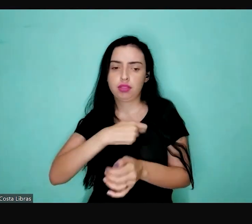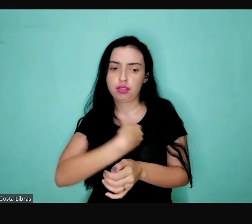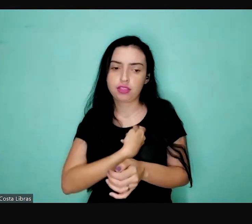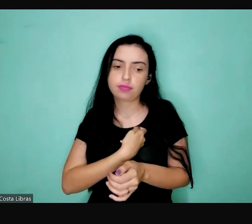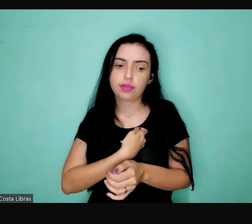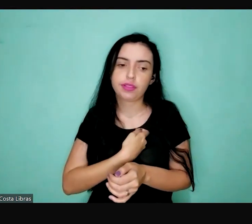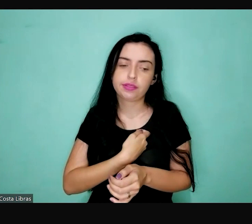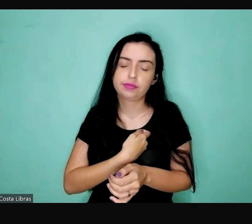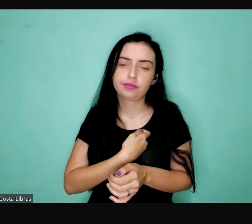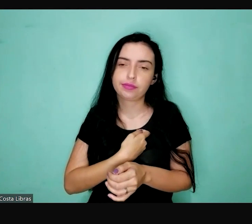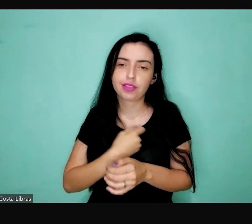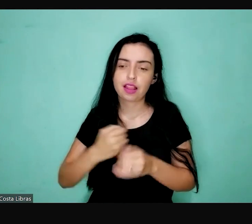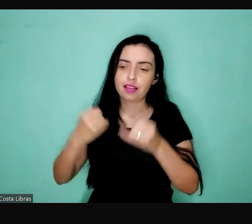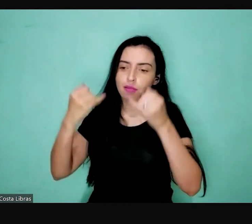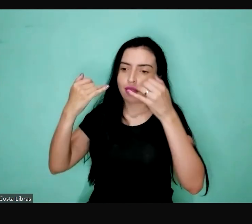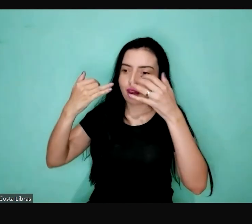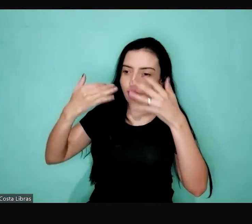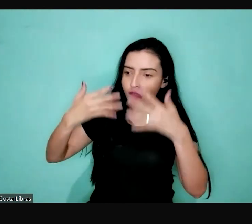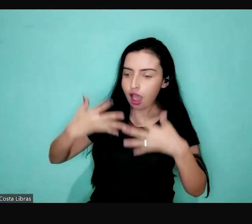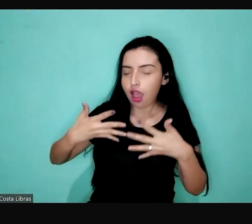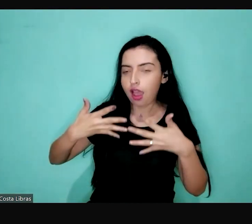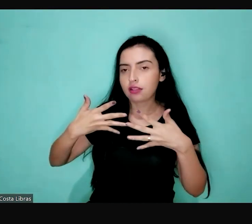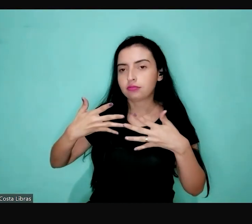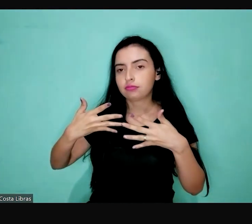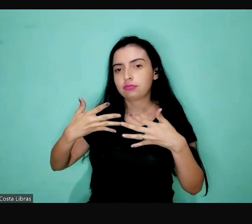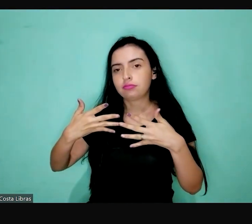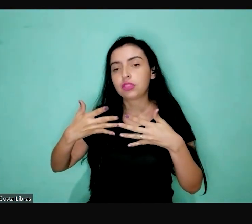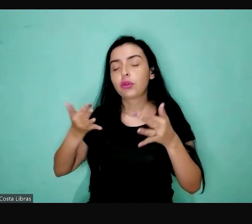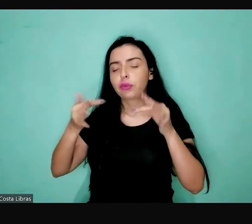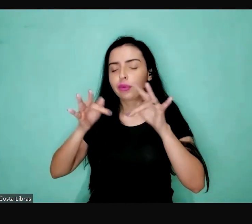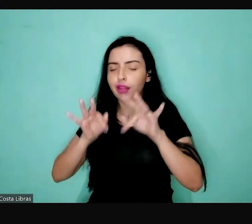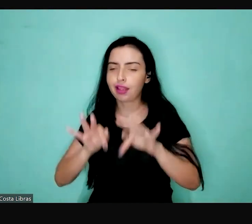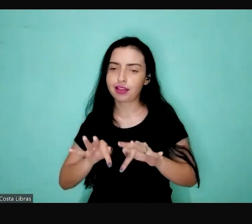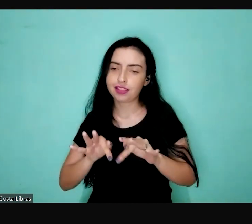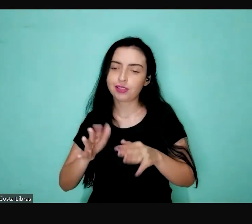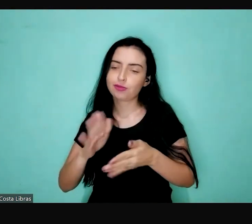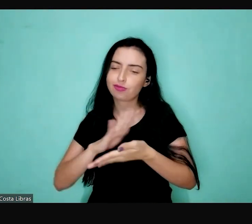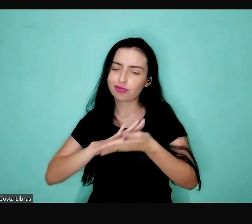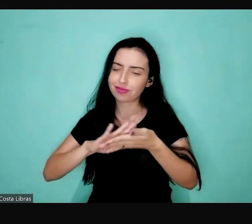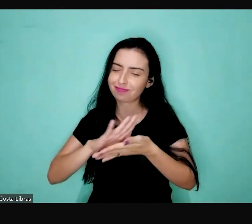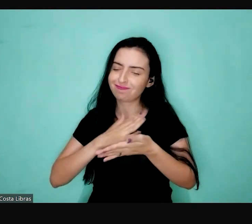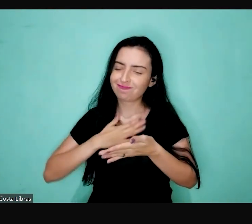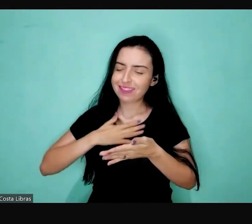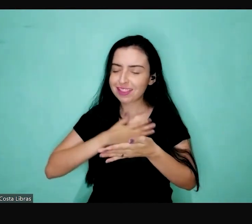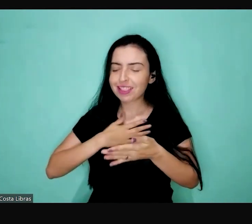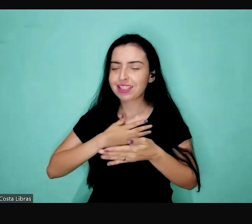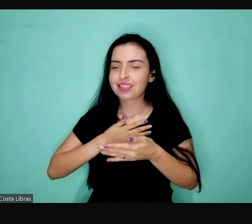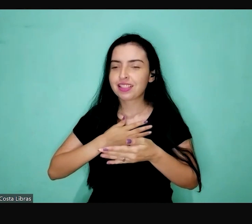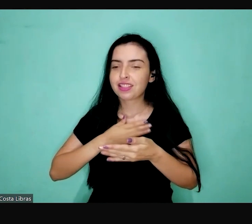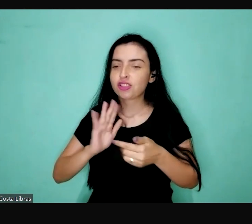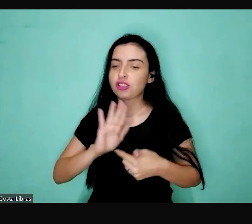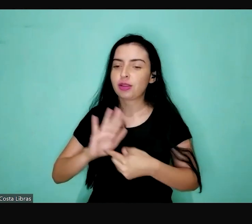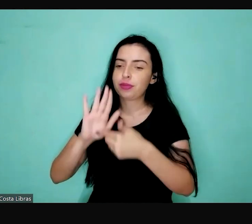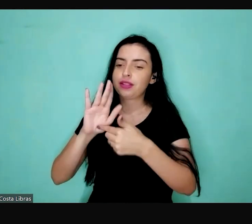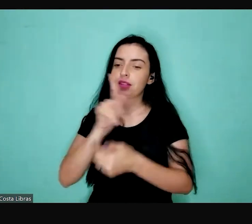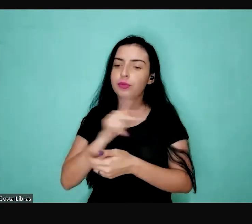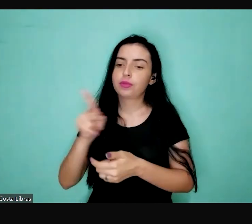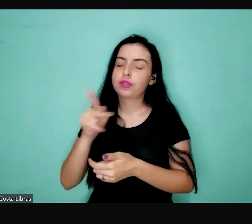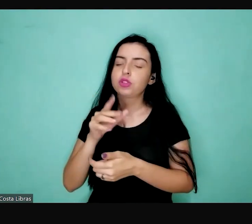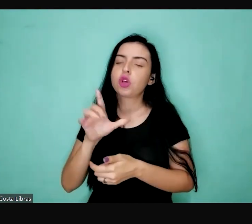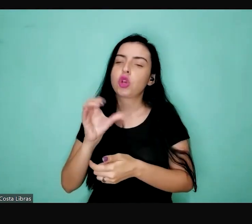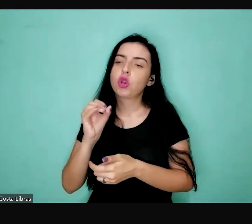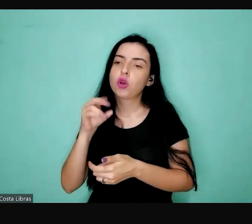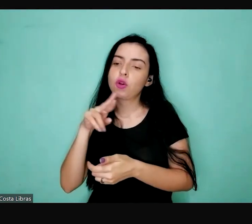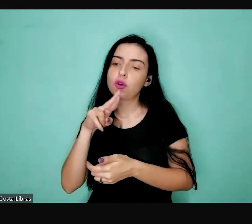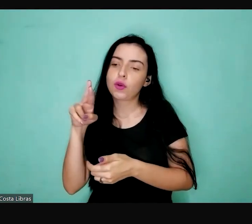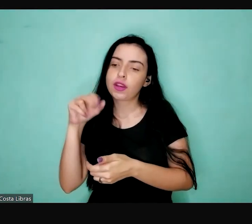verdade, longas palavras, né, que eu tenho finalmente o prazer de apresentar o professor Lourenço Mateu Burrosa Vadel,